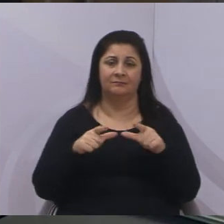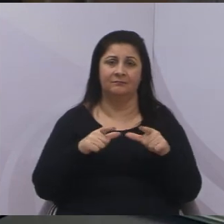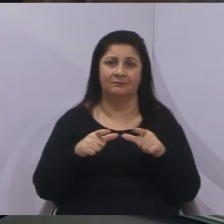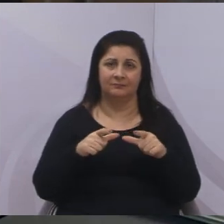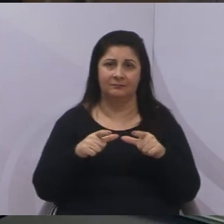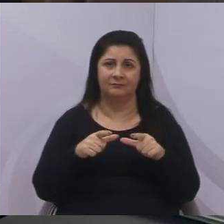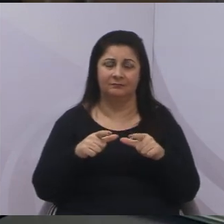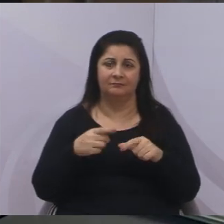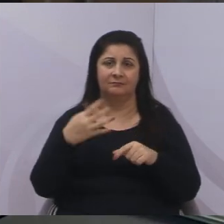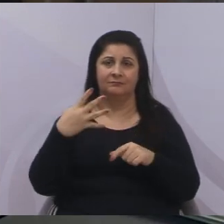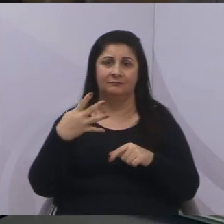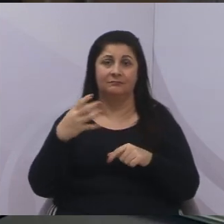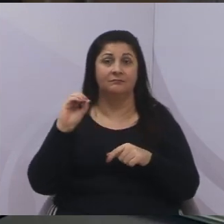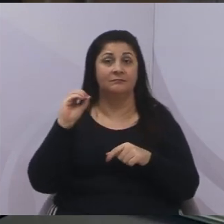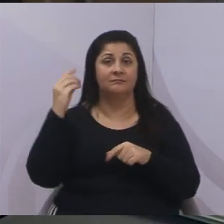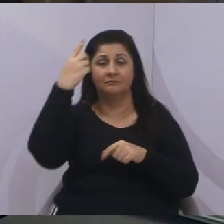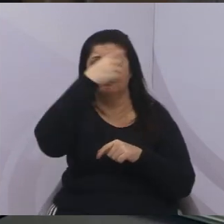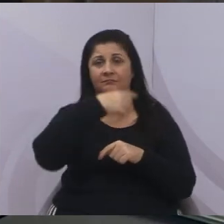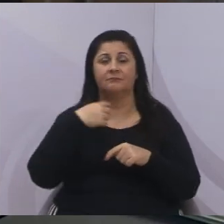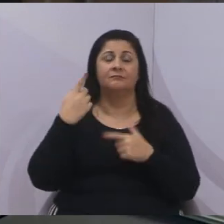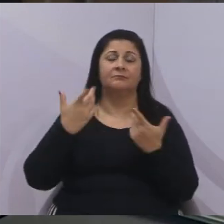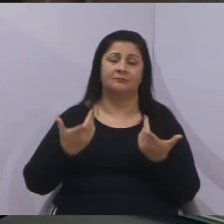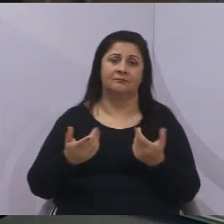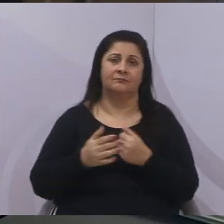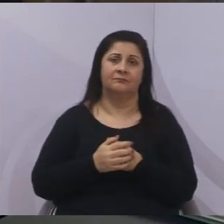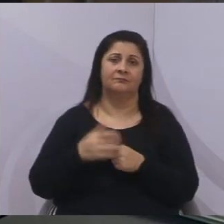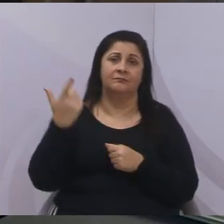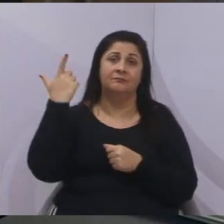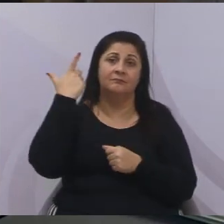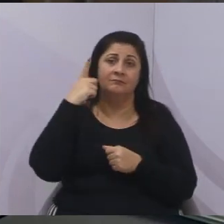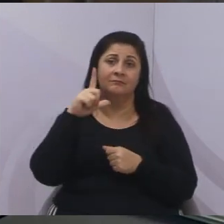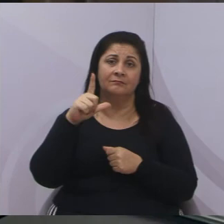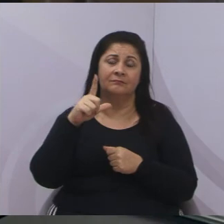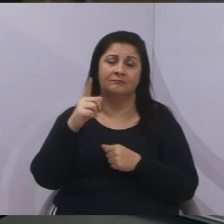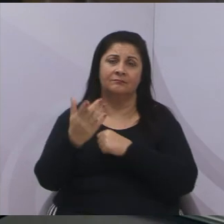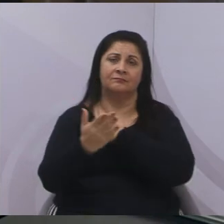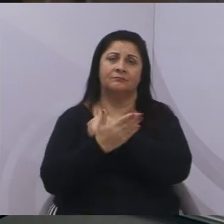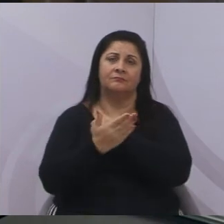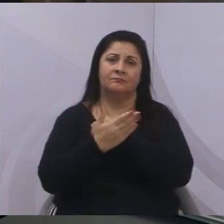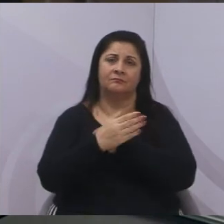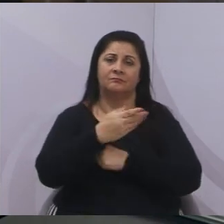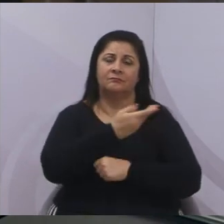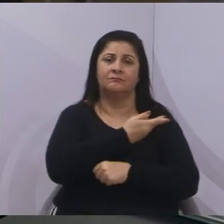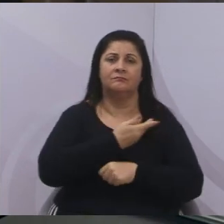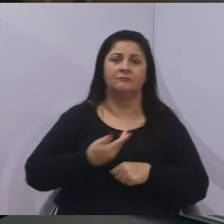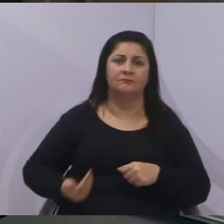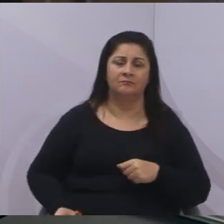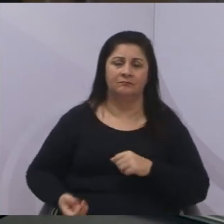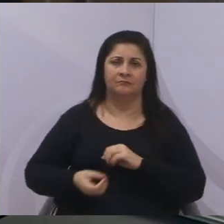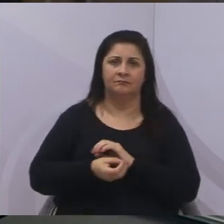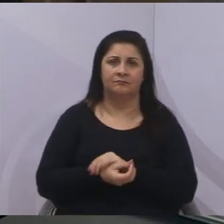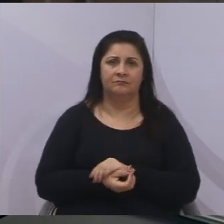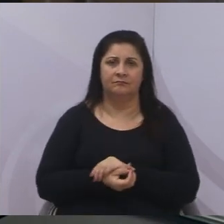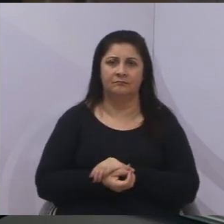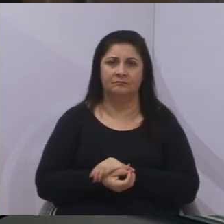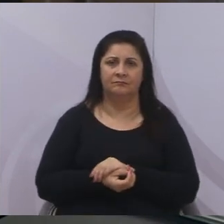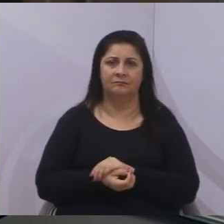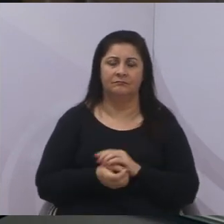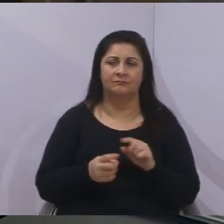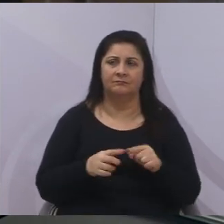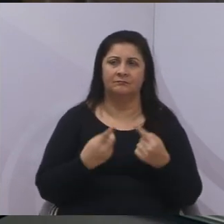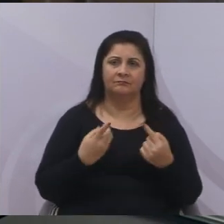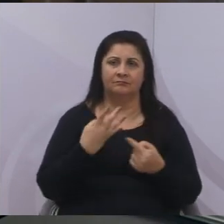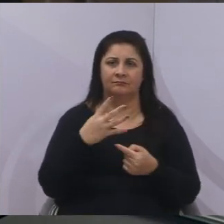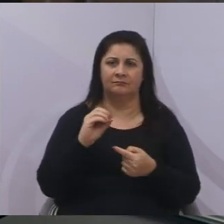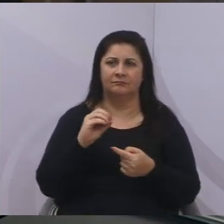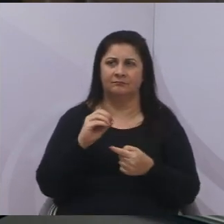precisa ter esse médio de 40 horas para conseguir o financiamento do governo federal. Só que, então, assim, 40